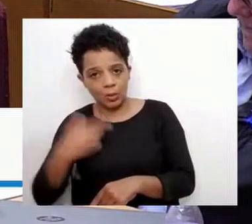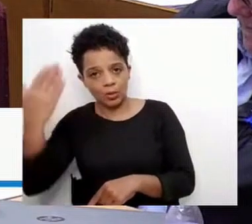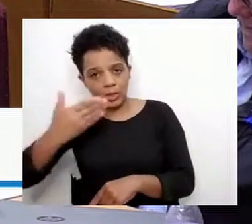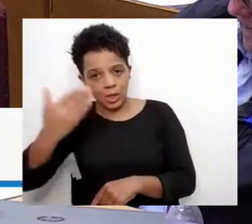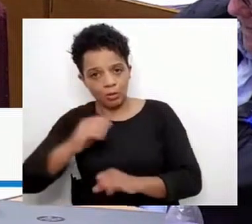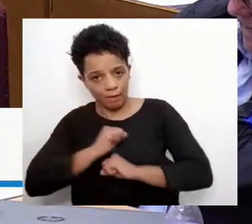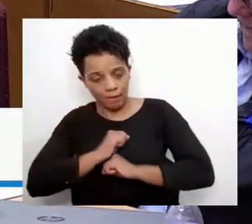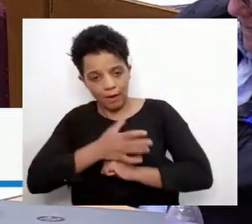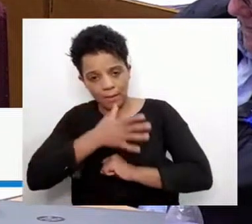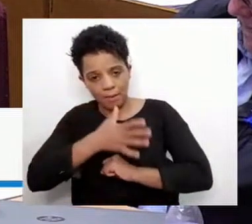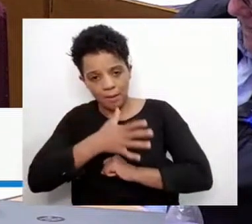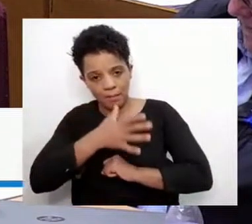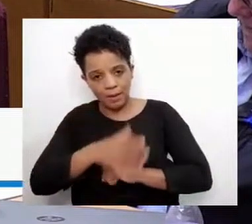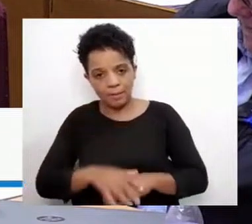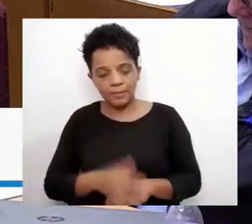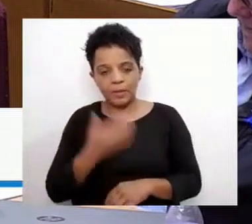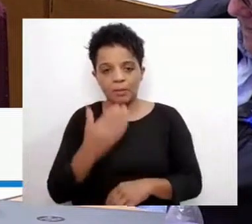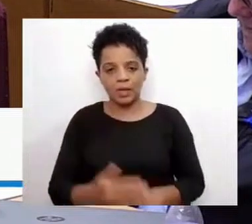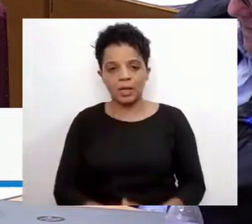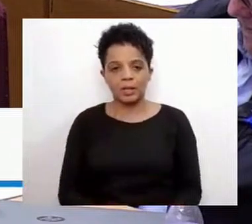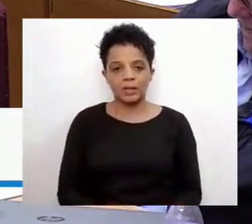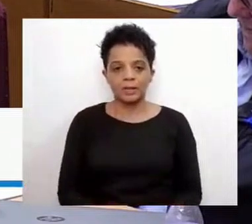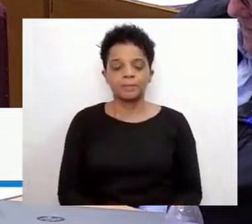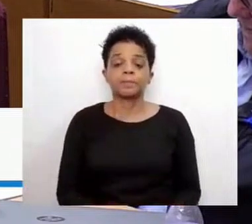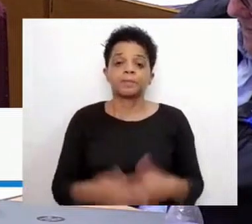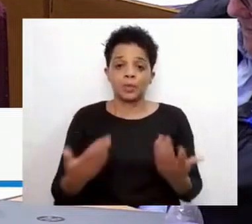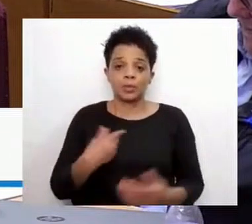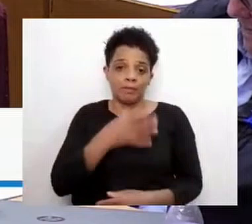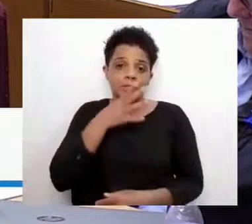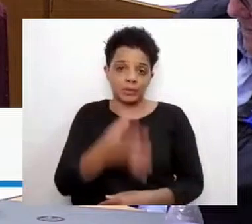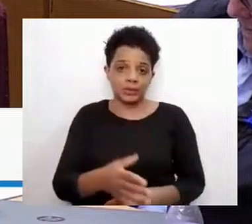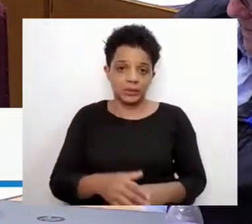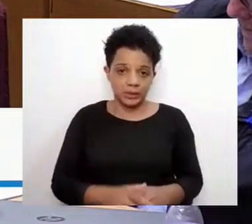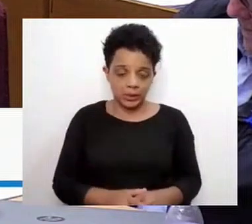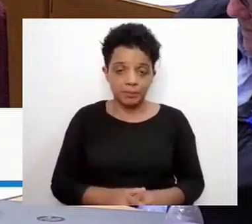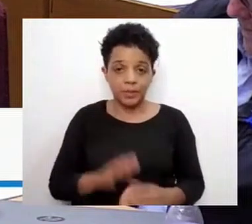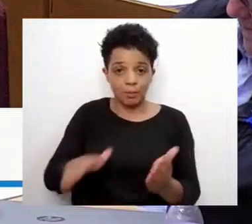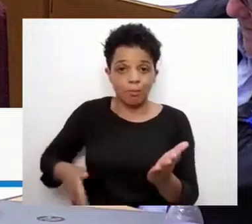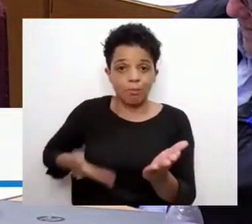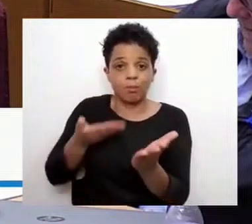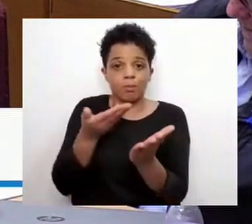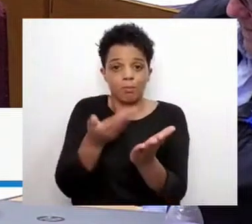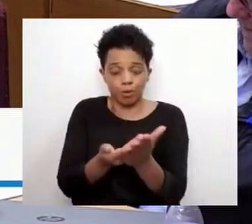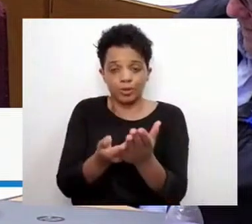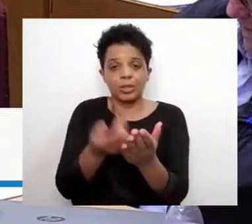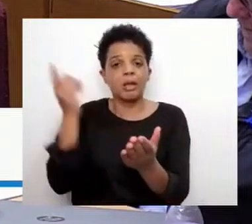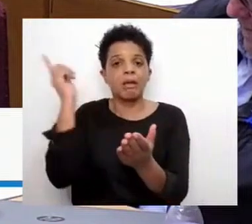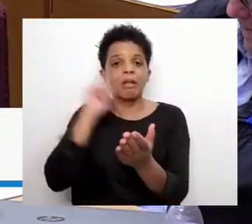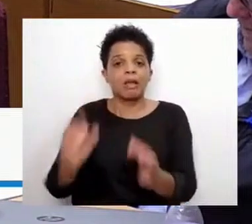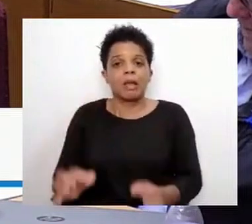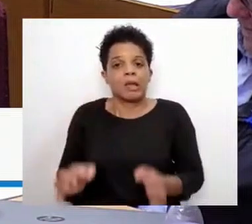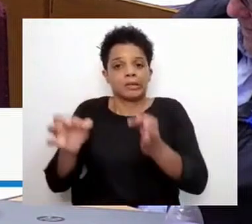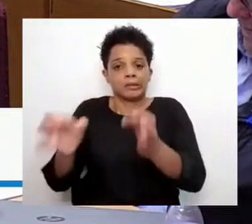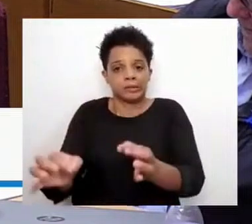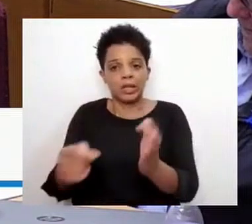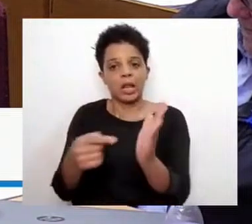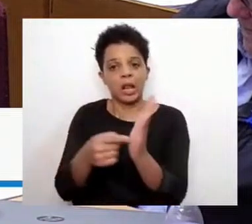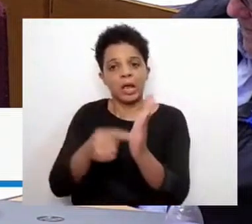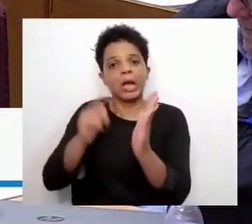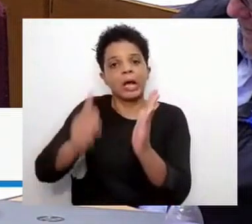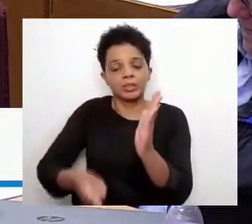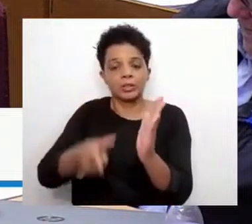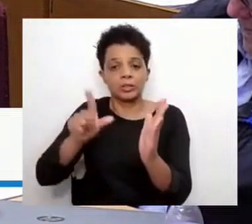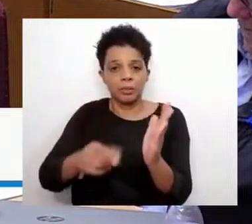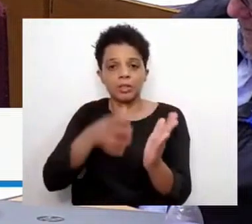da palavra. Muito obrigada. Estava eu a dizer que a proposta de prorrogação do prazo, que indica e se justifica